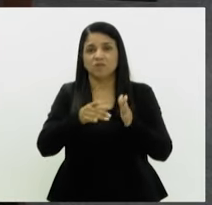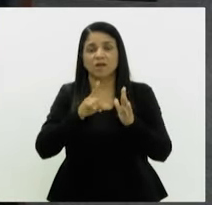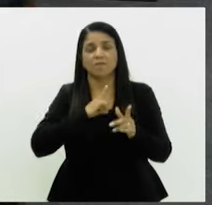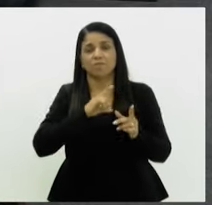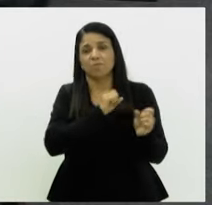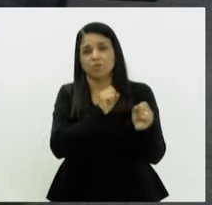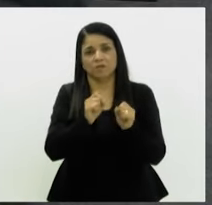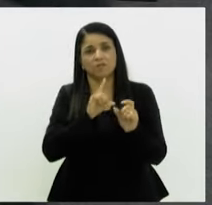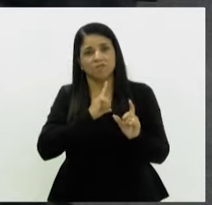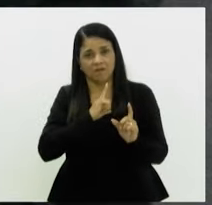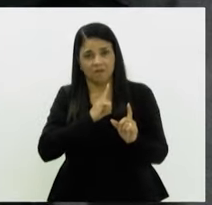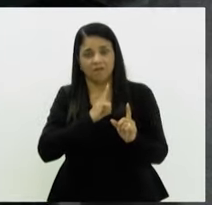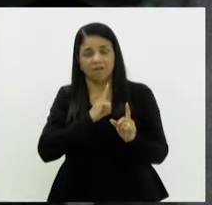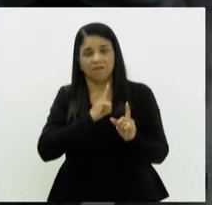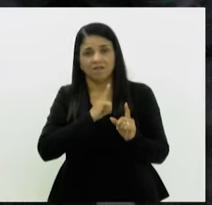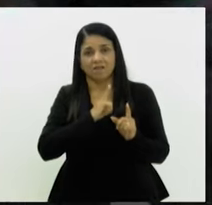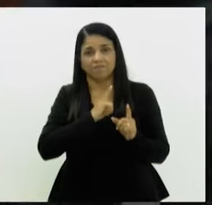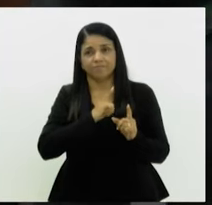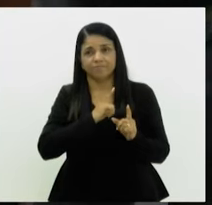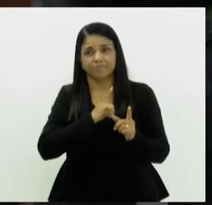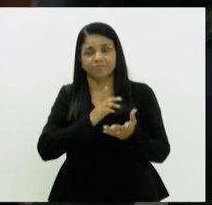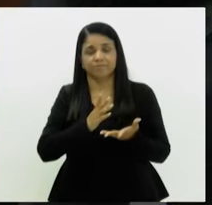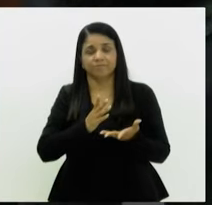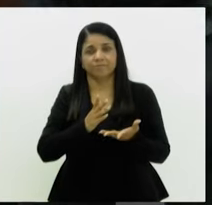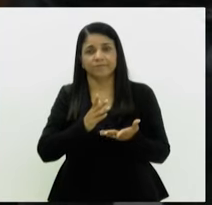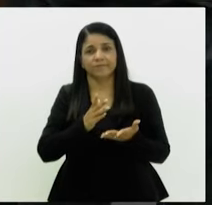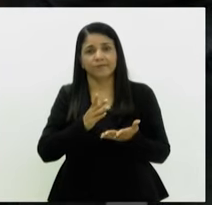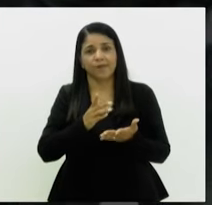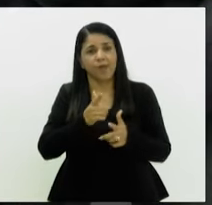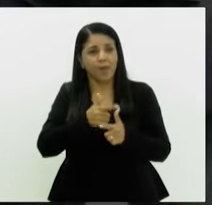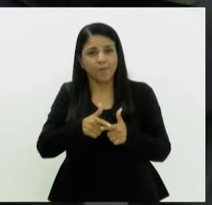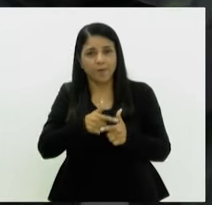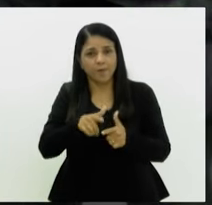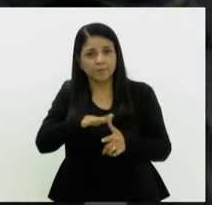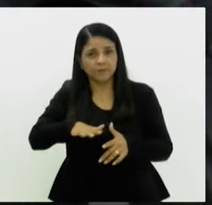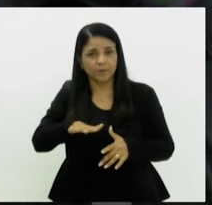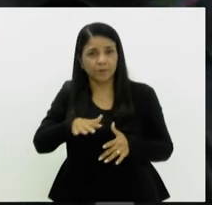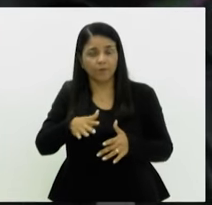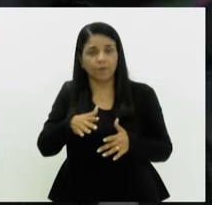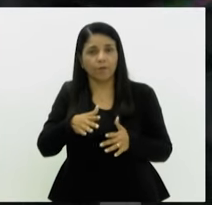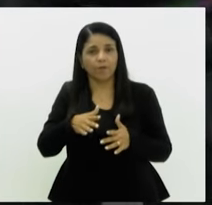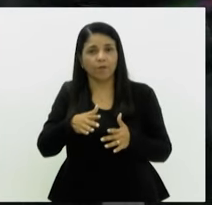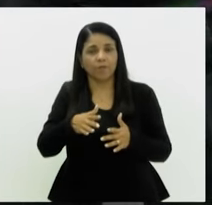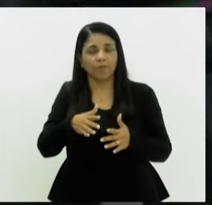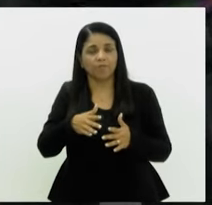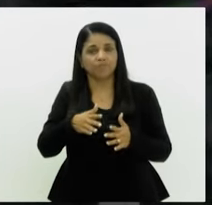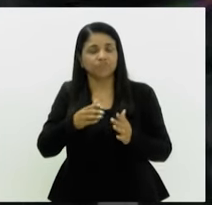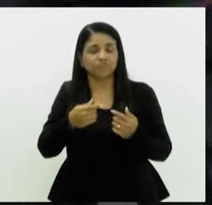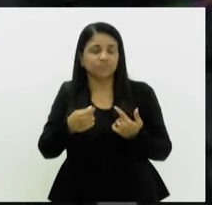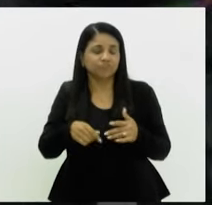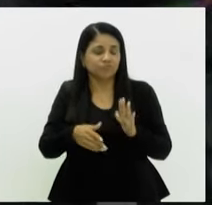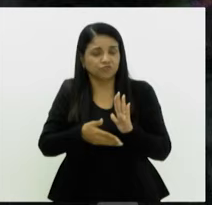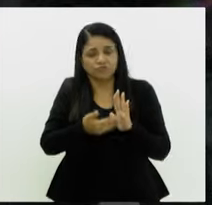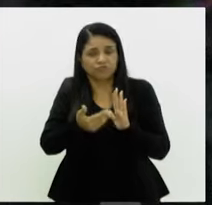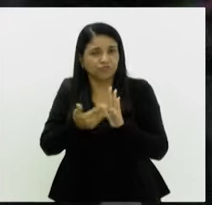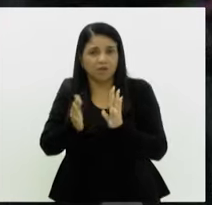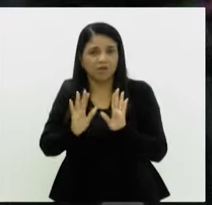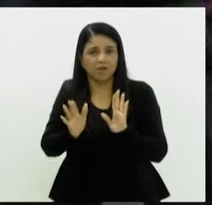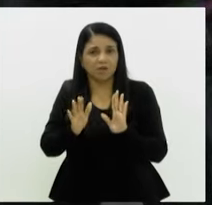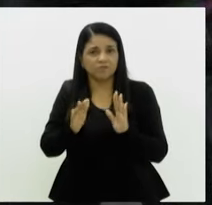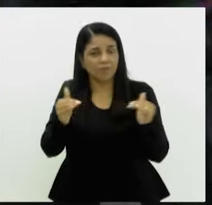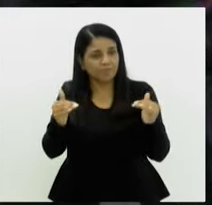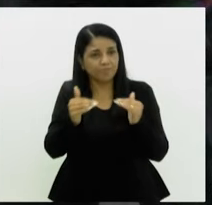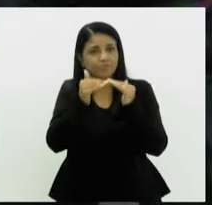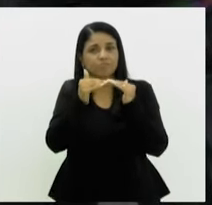poder. Quer dizer, é chovendo molhado, não estou criando problema, não, só estou assinalando que é dispensável. Só para ver coerência